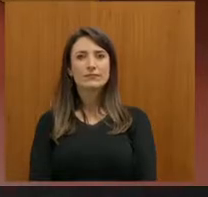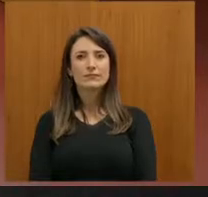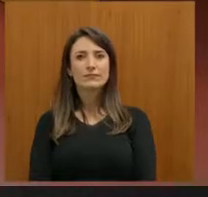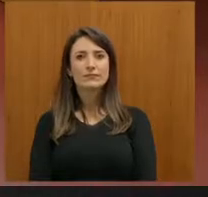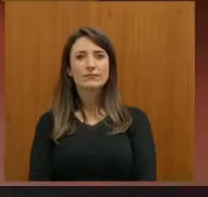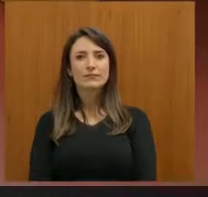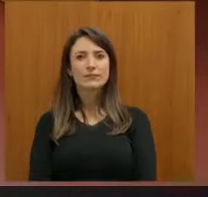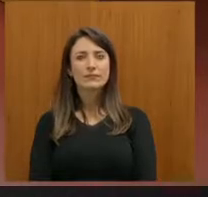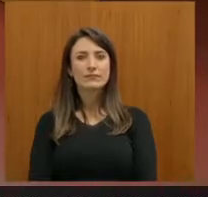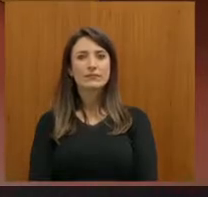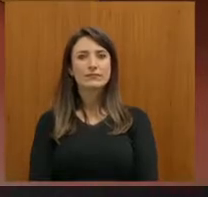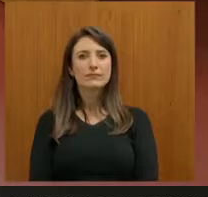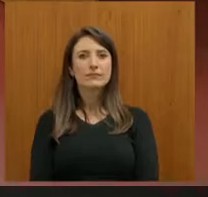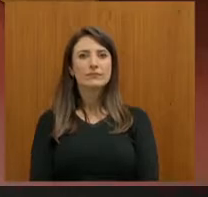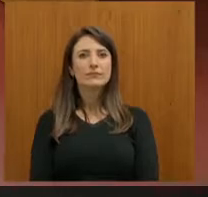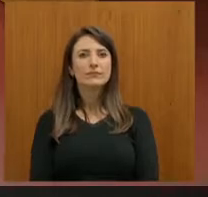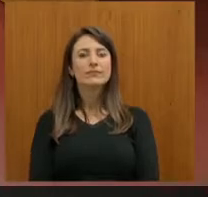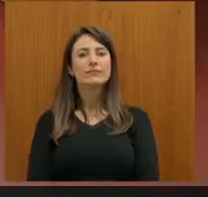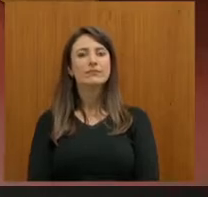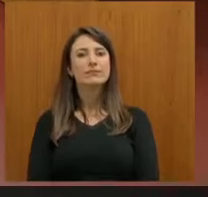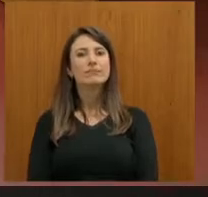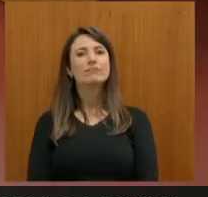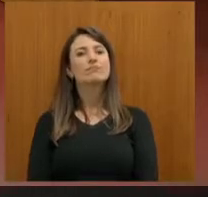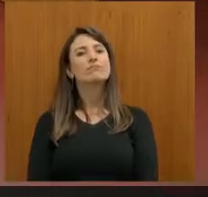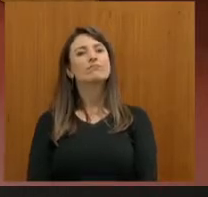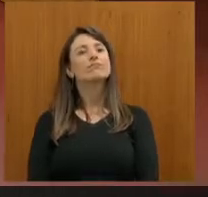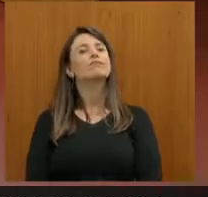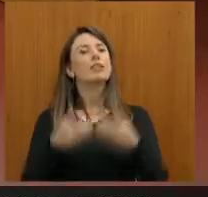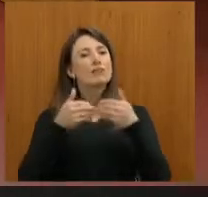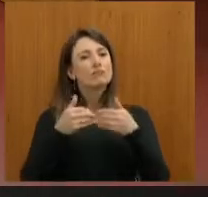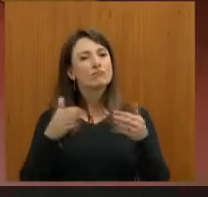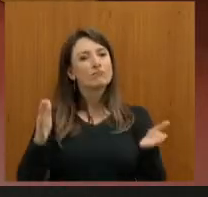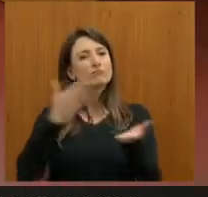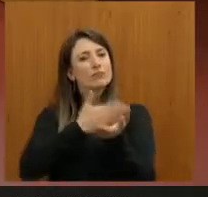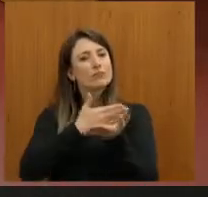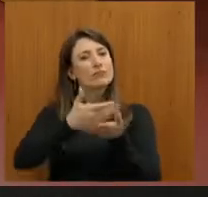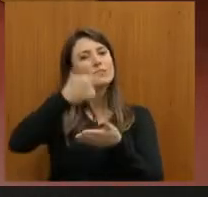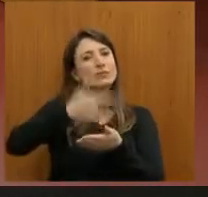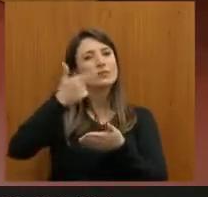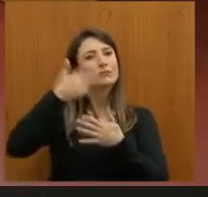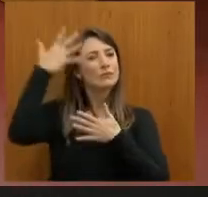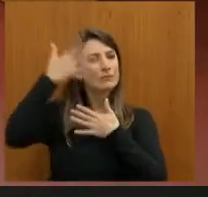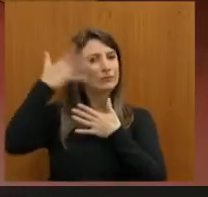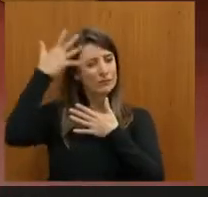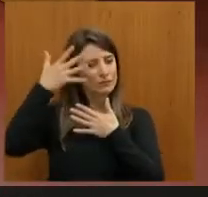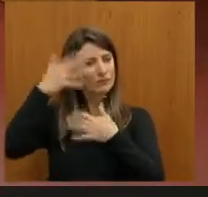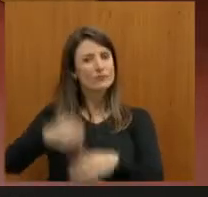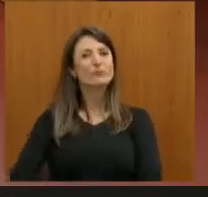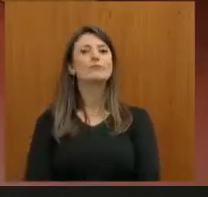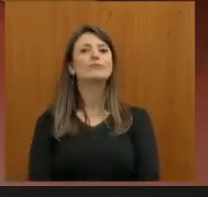o bolo e assim damos início ao nosso segundo o painel